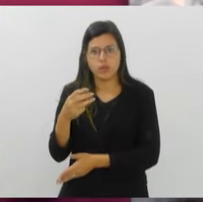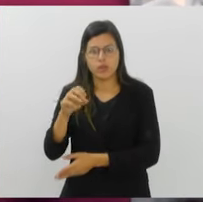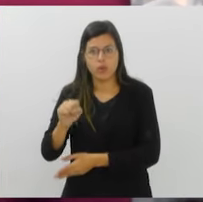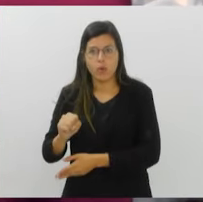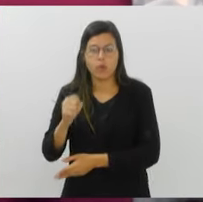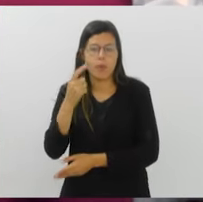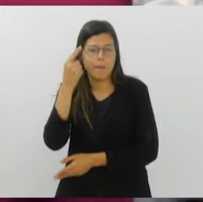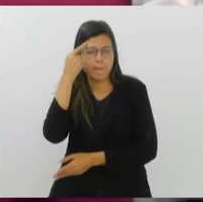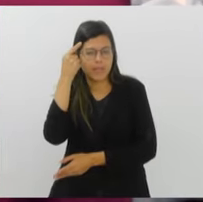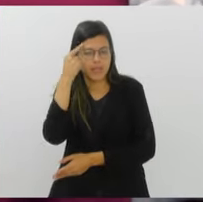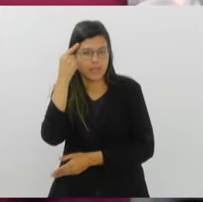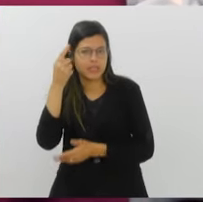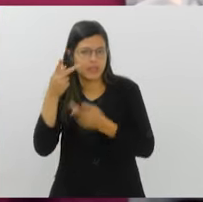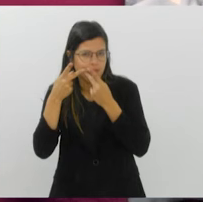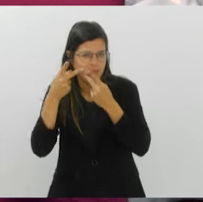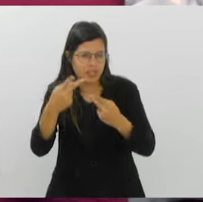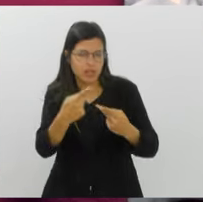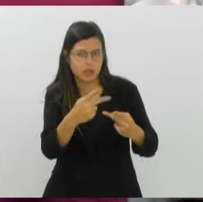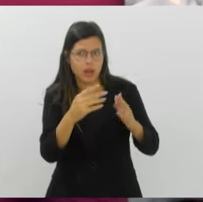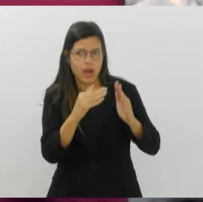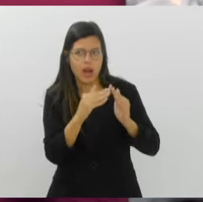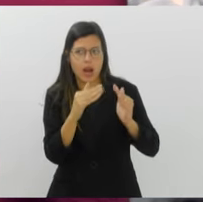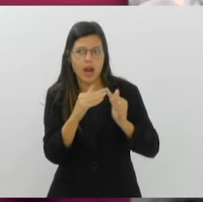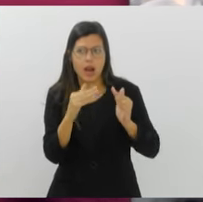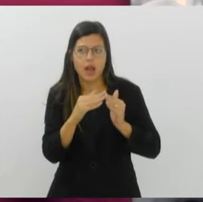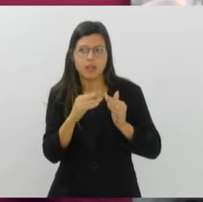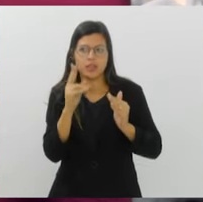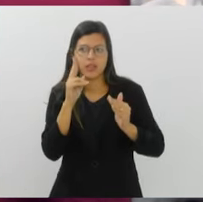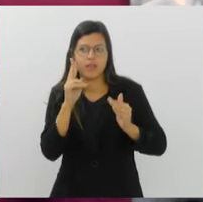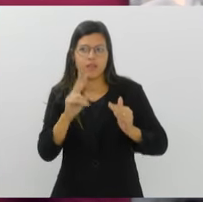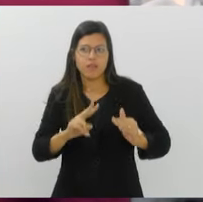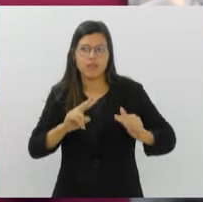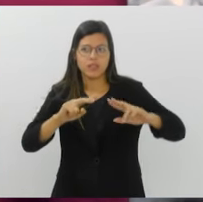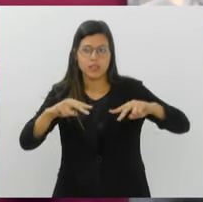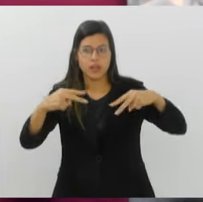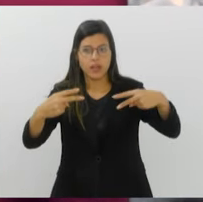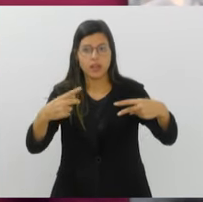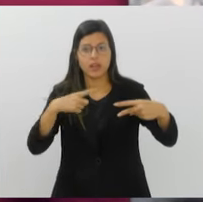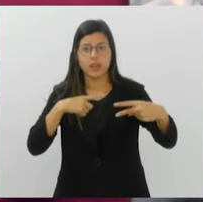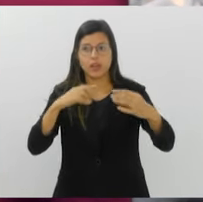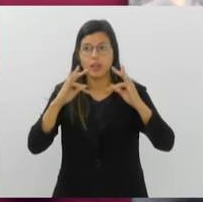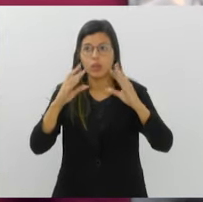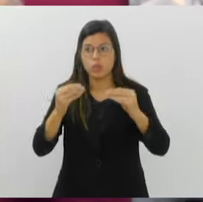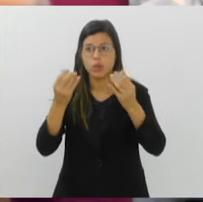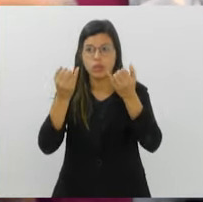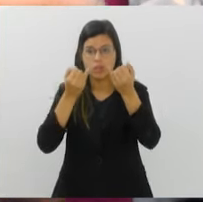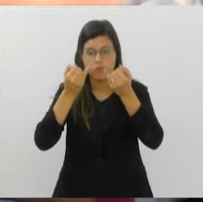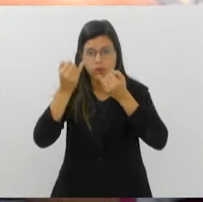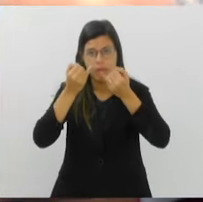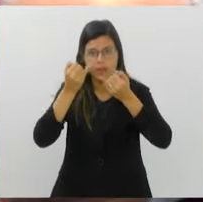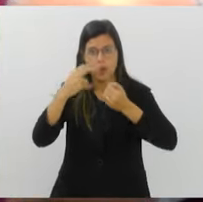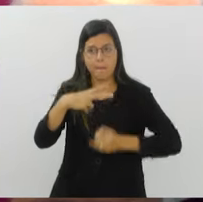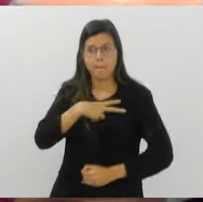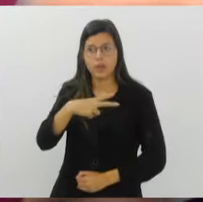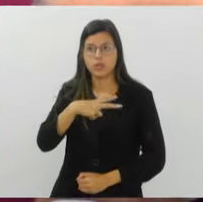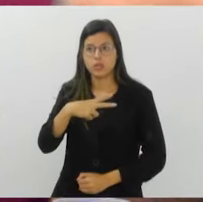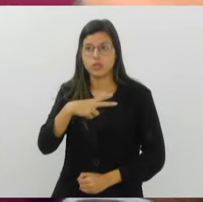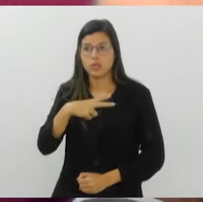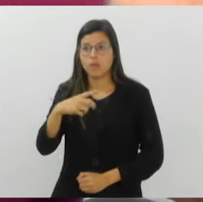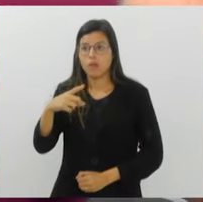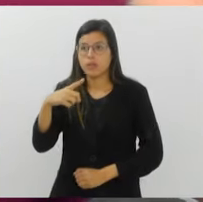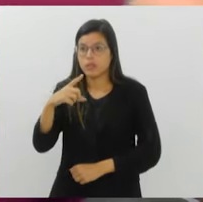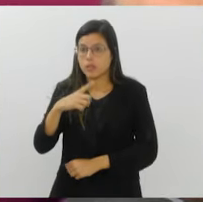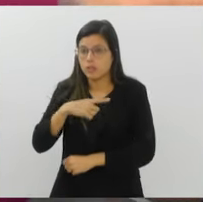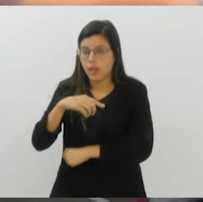vive. Veja este link aqui com todas as suas informações pessoais. E assim tem. Meus